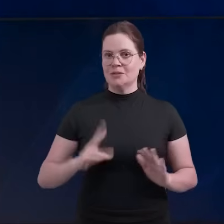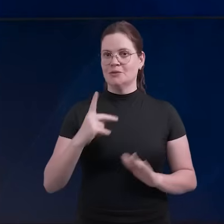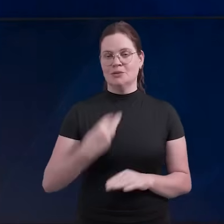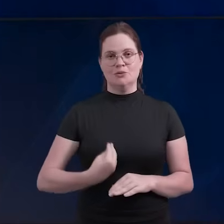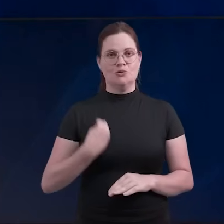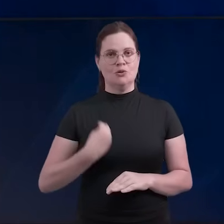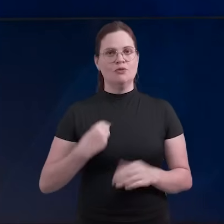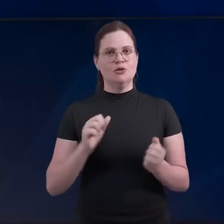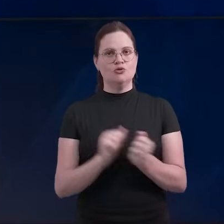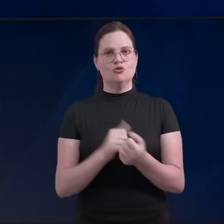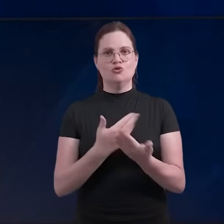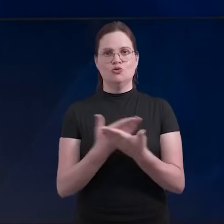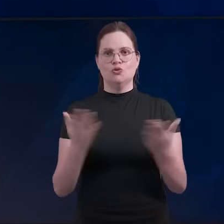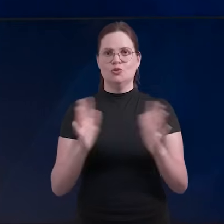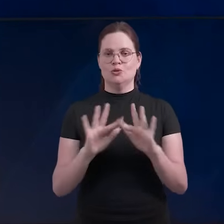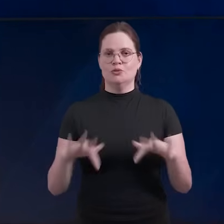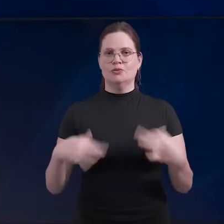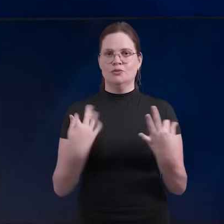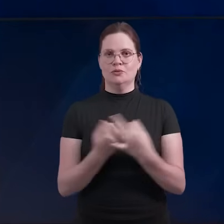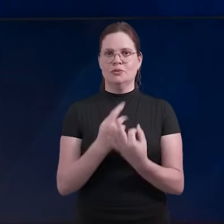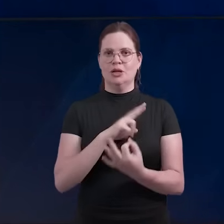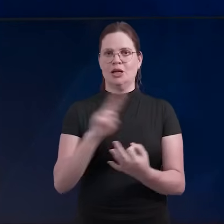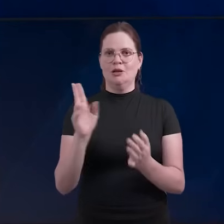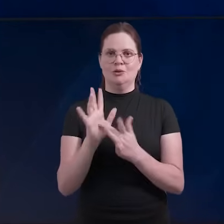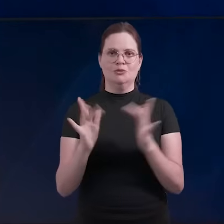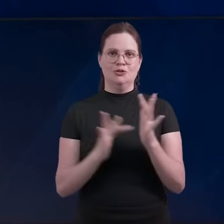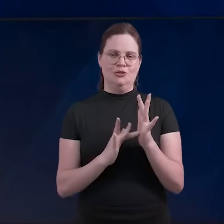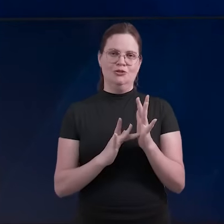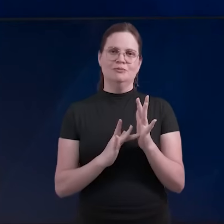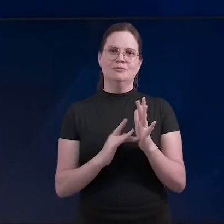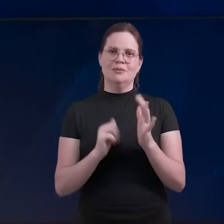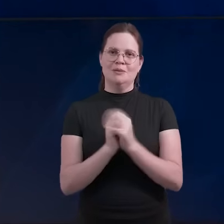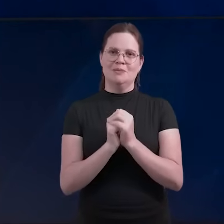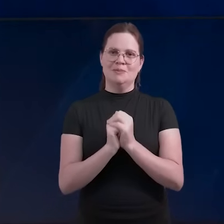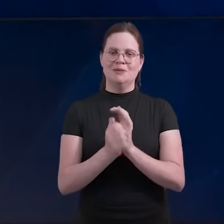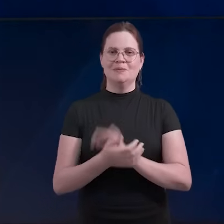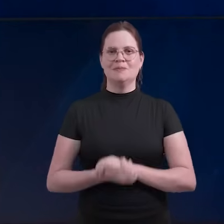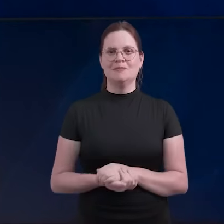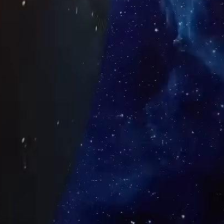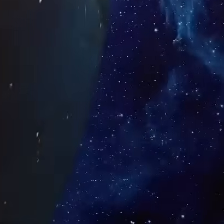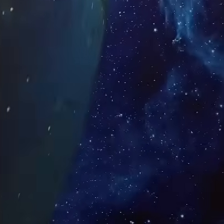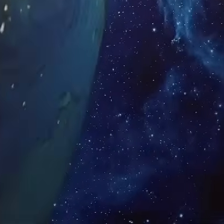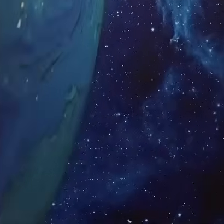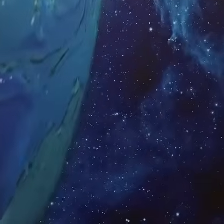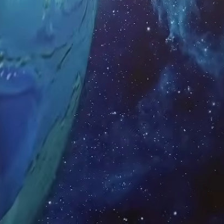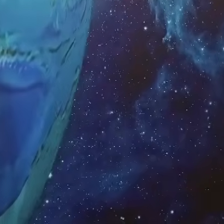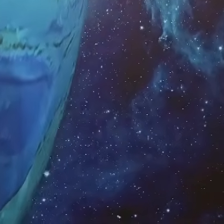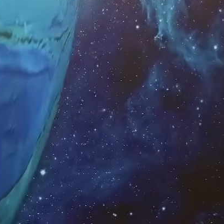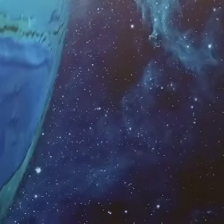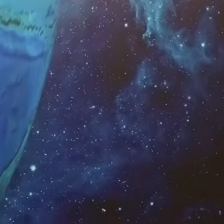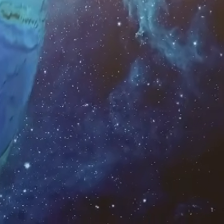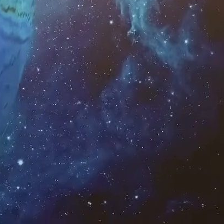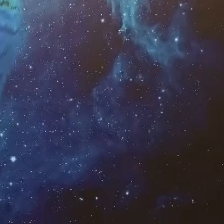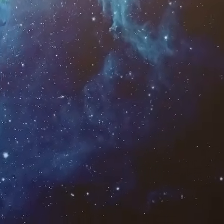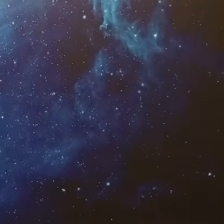possa abençoá-lo juntamente com toda a sua família, em nome do Senhor Jesus. Amém.